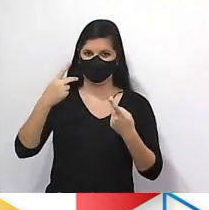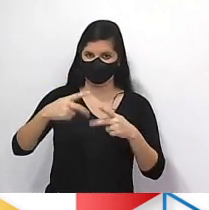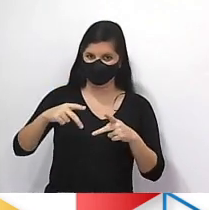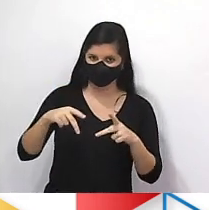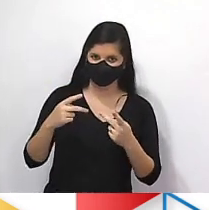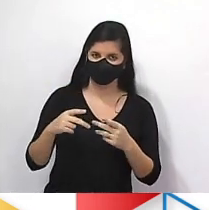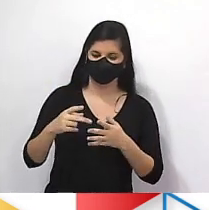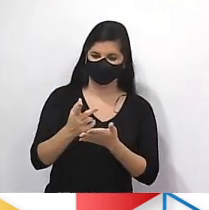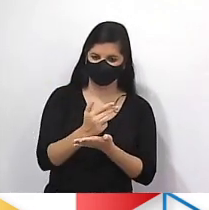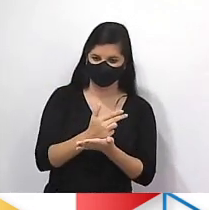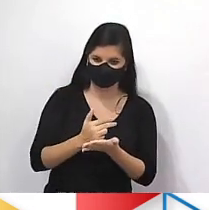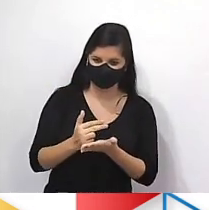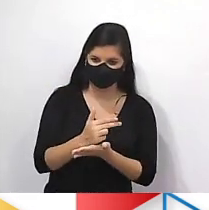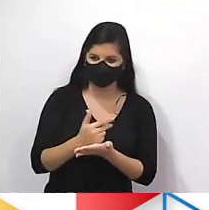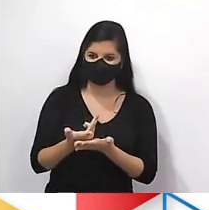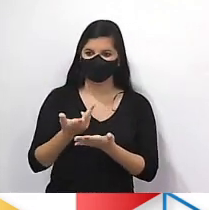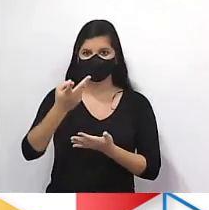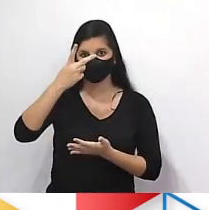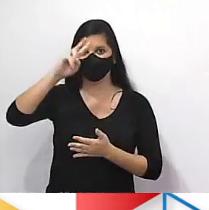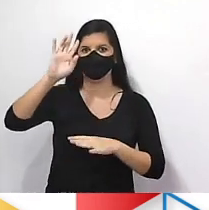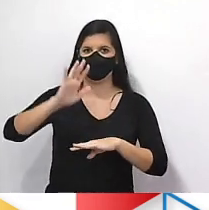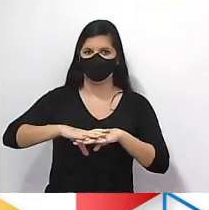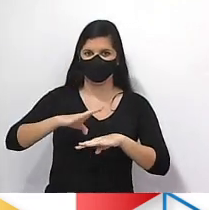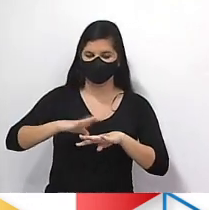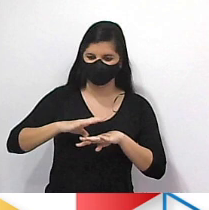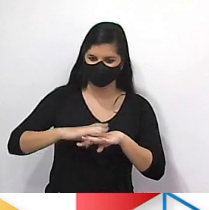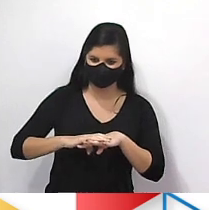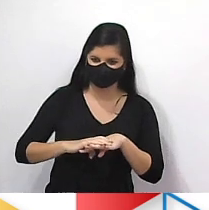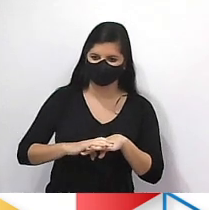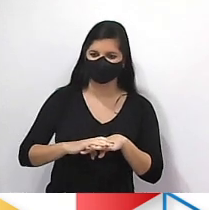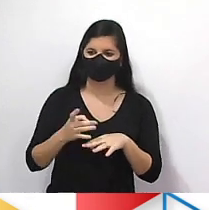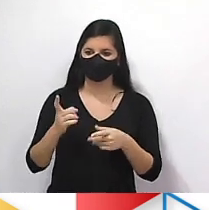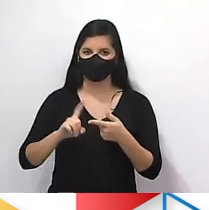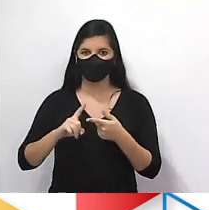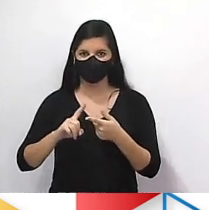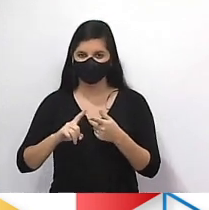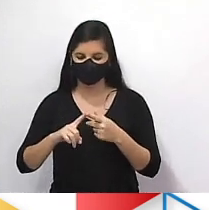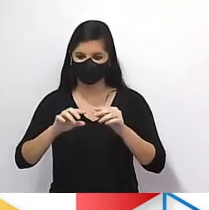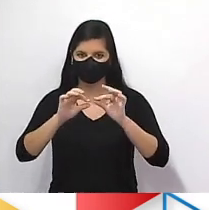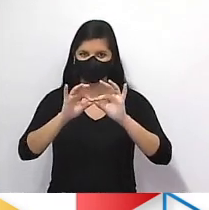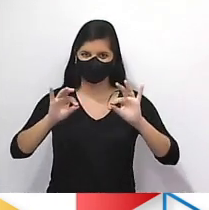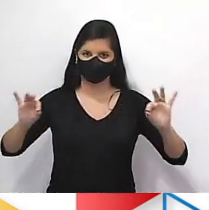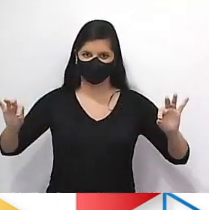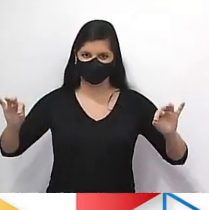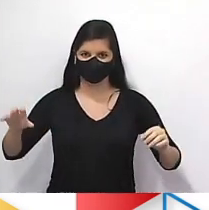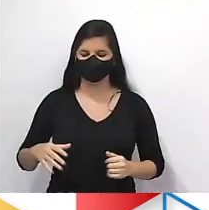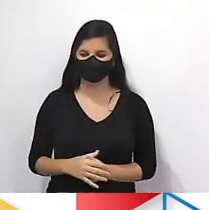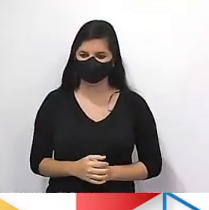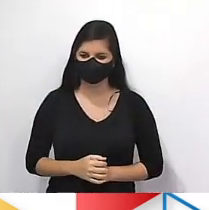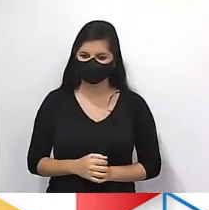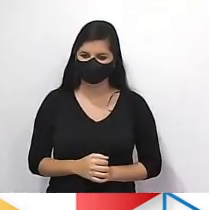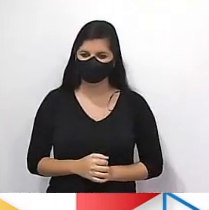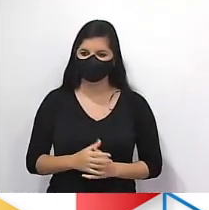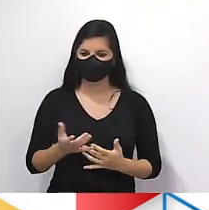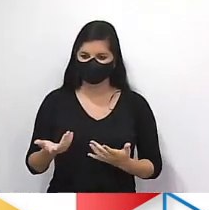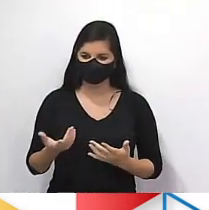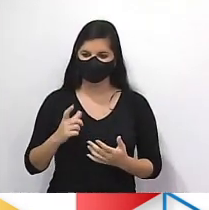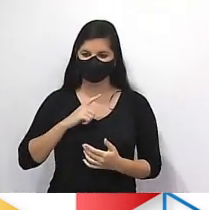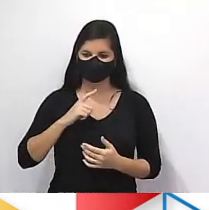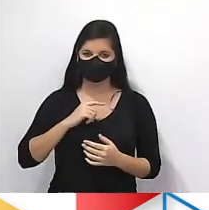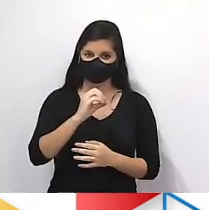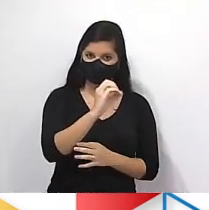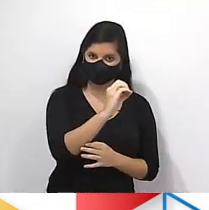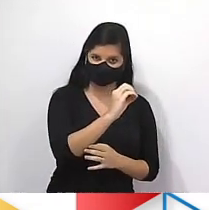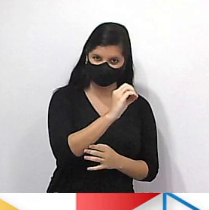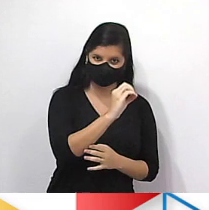geometria, tenha uma ideia na história da matemática, agora tenha uma ideia na escala, ok? E aí eu peguei uma escala para vocês de